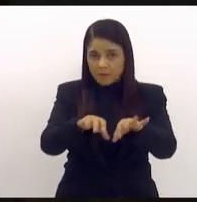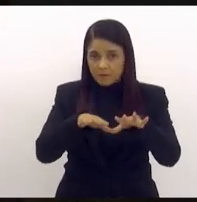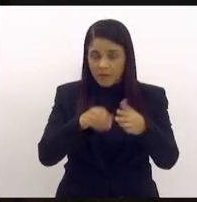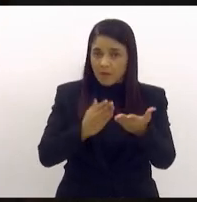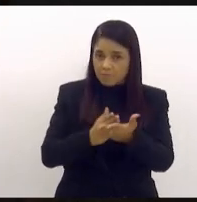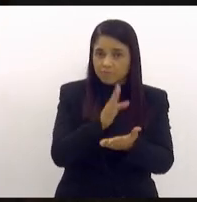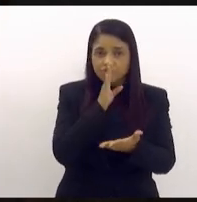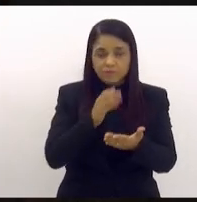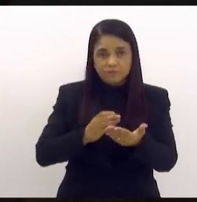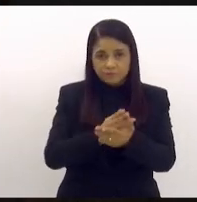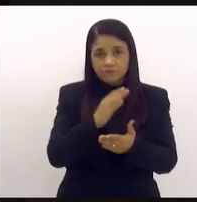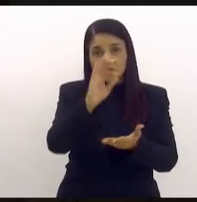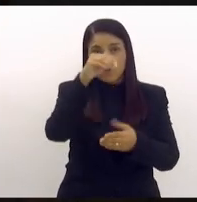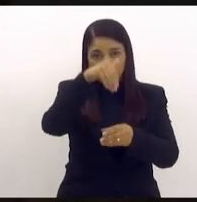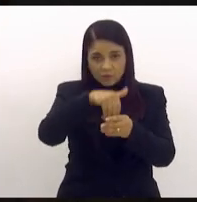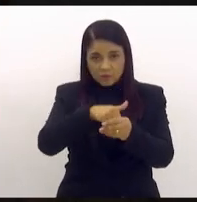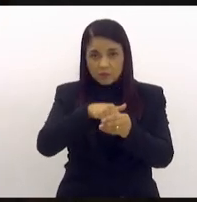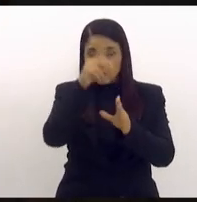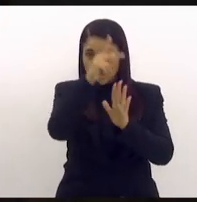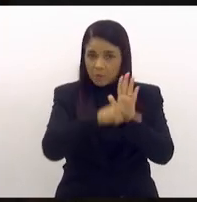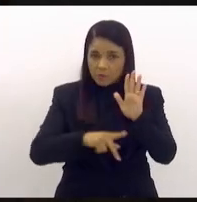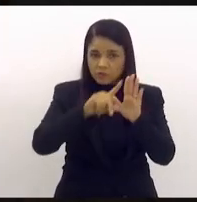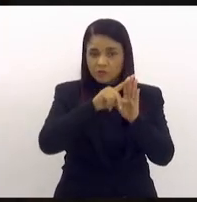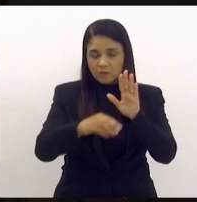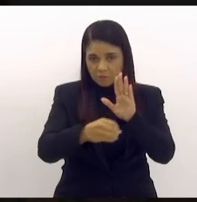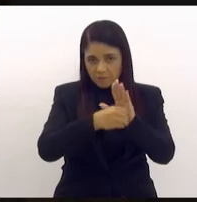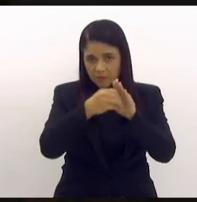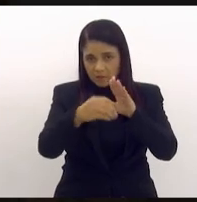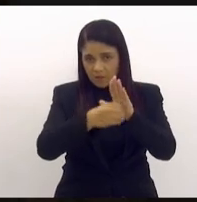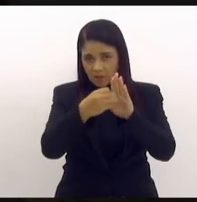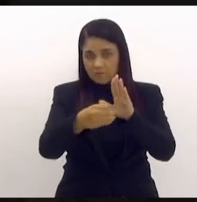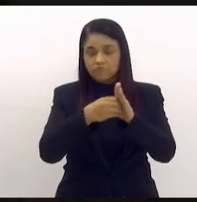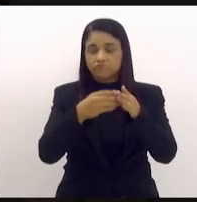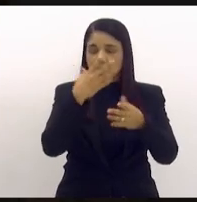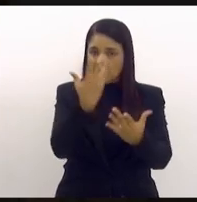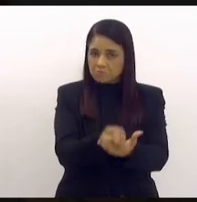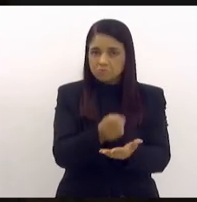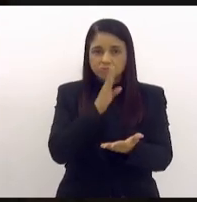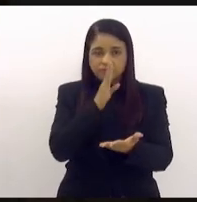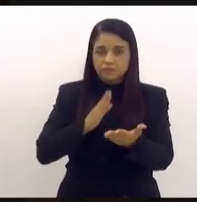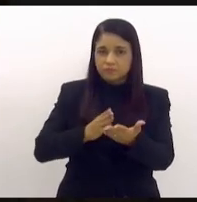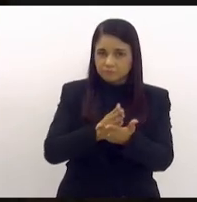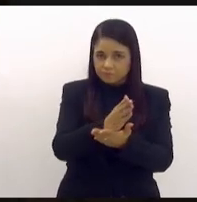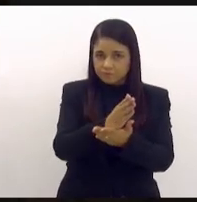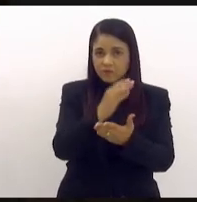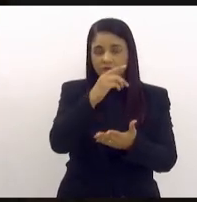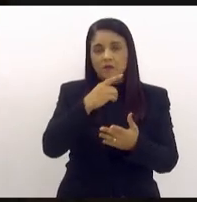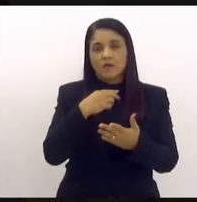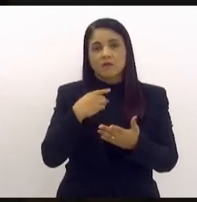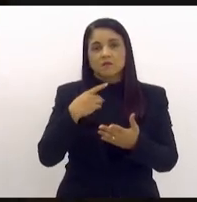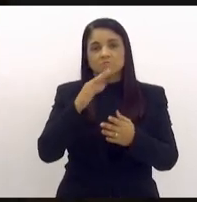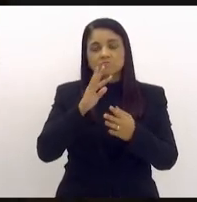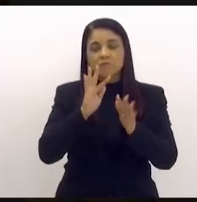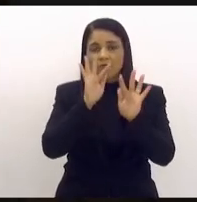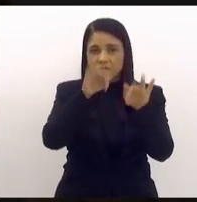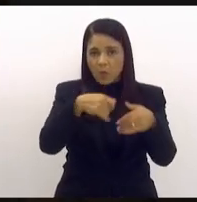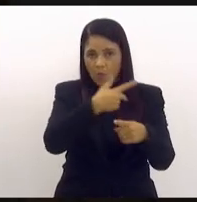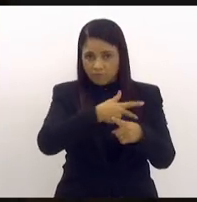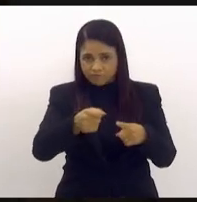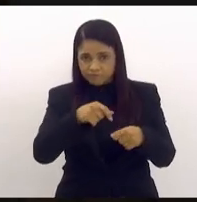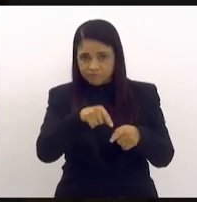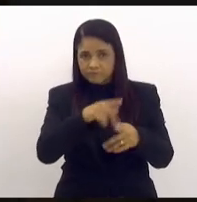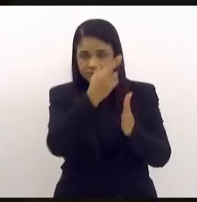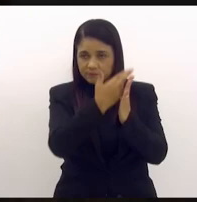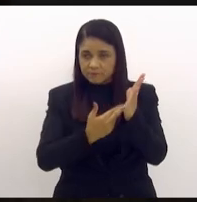Aprovado. Em votação, o projeto assim emendado. Os senhores que aprovam, permaneçam como estão. Aprovado. a redação final. Anuncio.